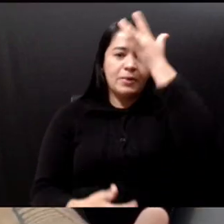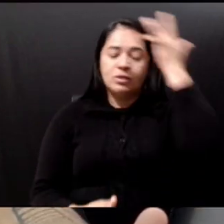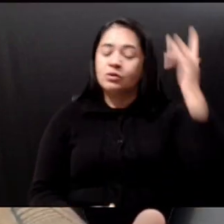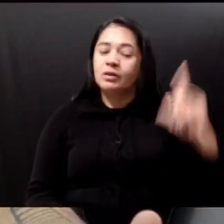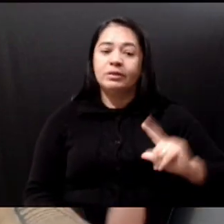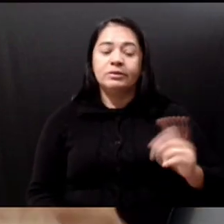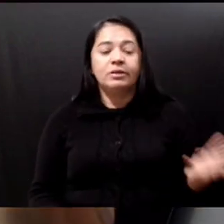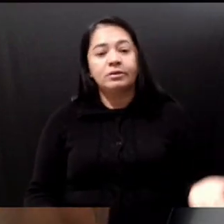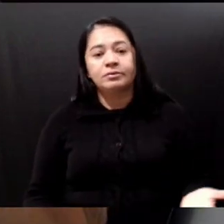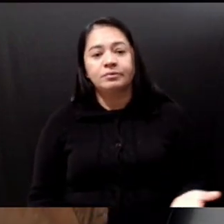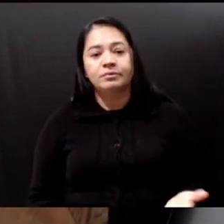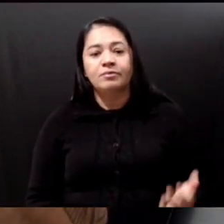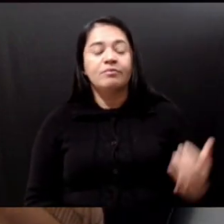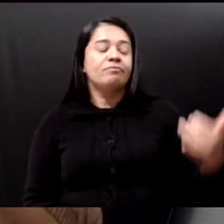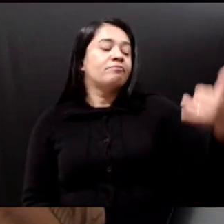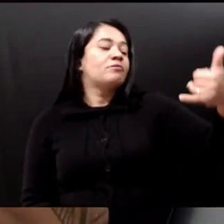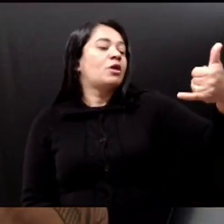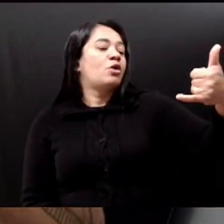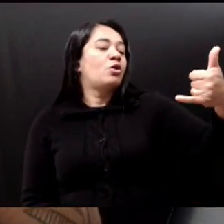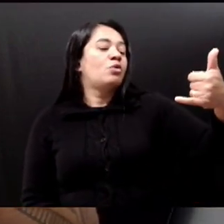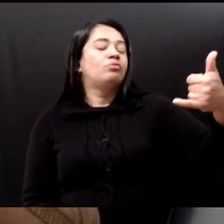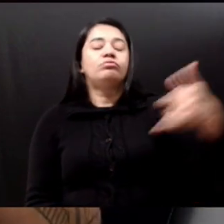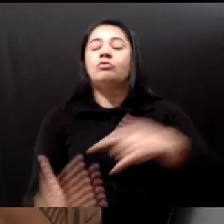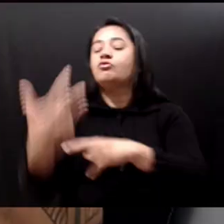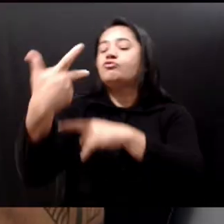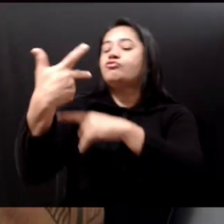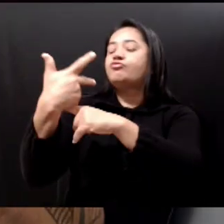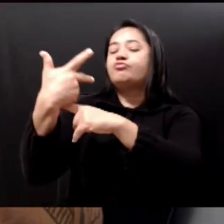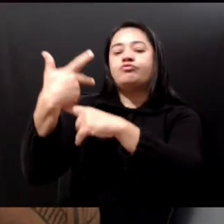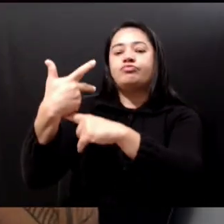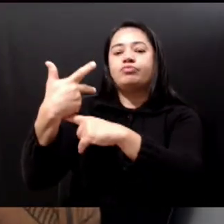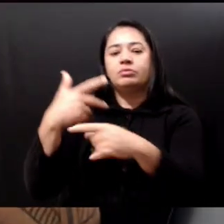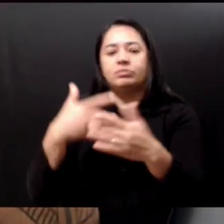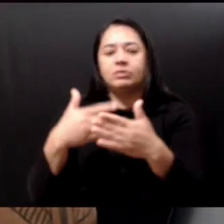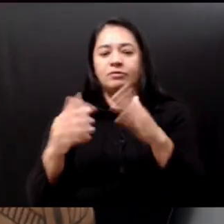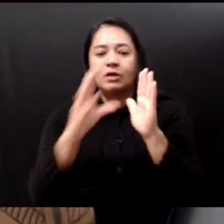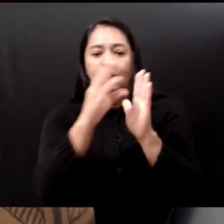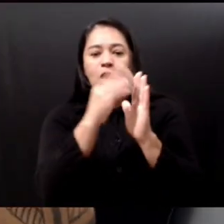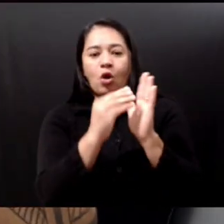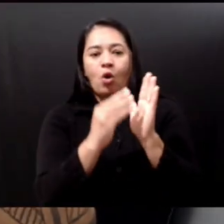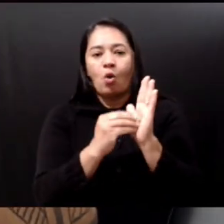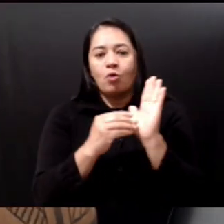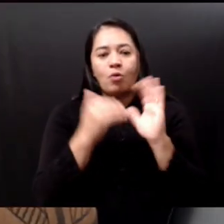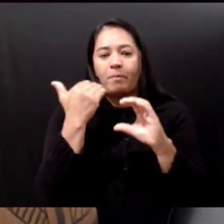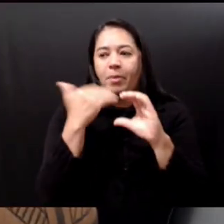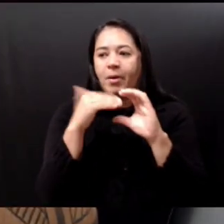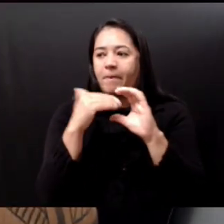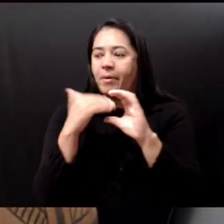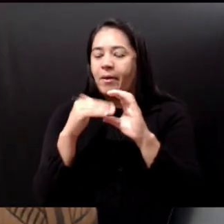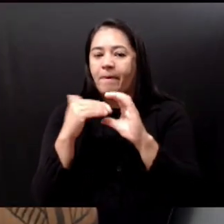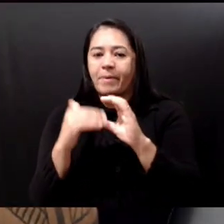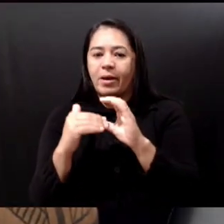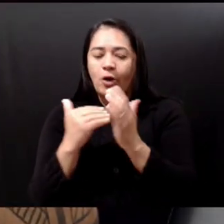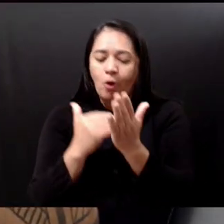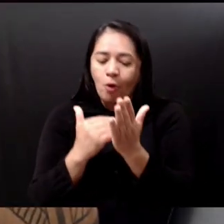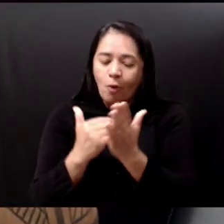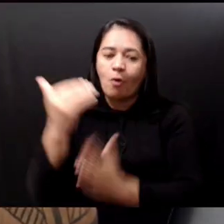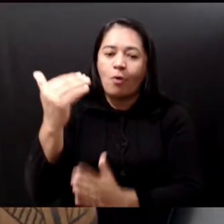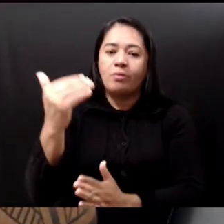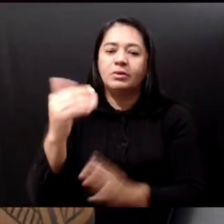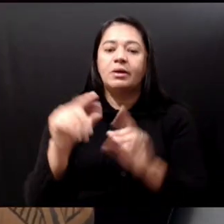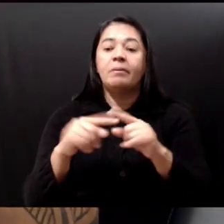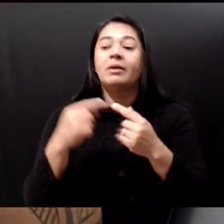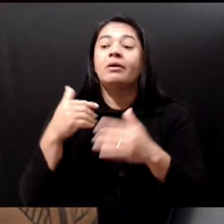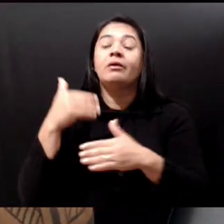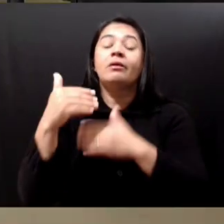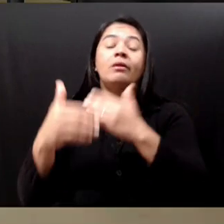levantar, começar a se Uhum. gravar e quem sabe gerar algum conteúdo, quem sabe É isso. começar a fazer alguma coisa a partir daí. Começar, mas e depois? Para gerar